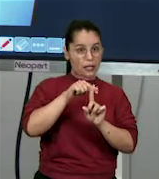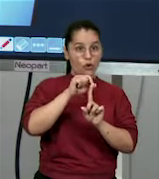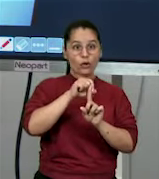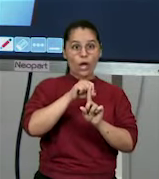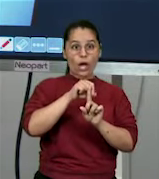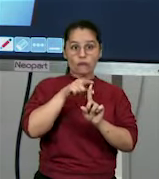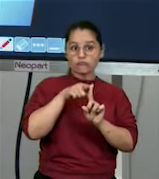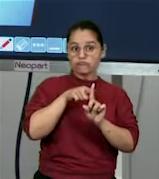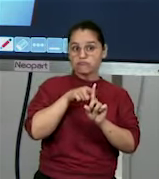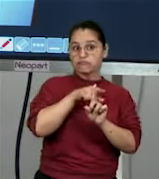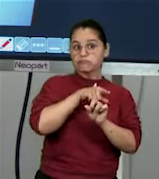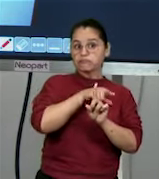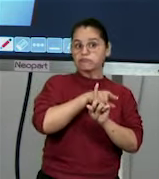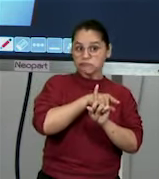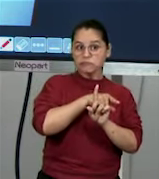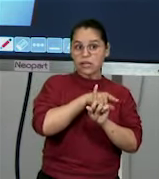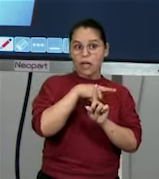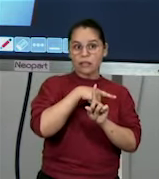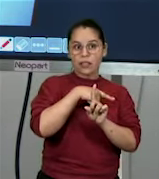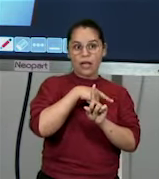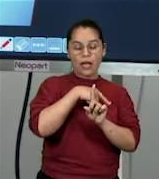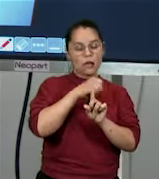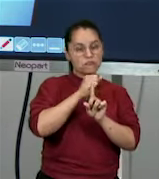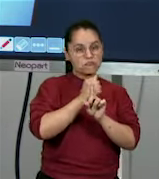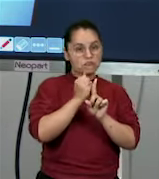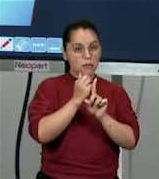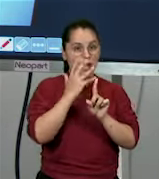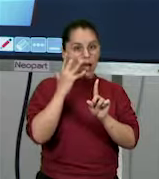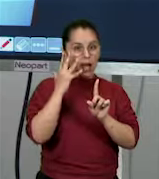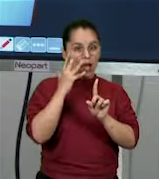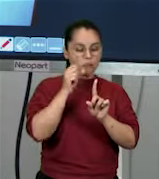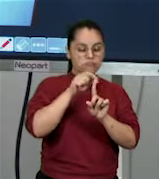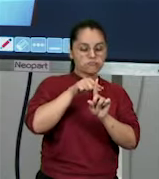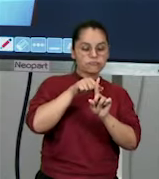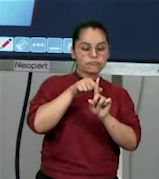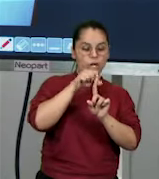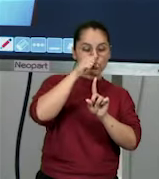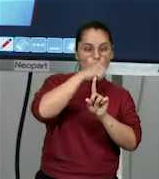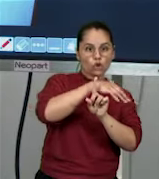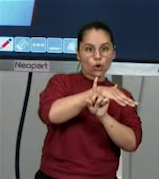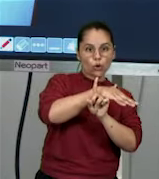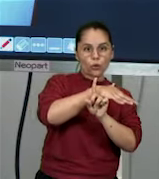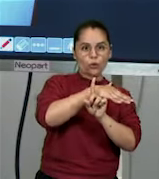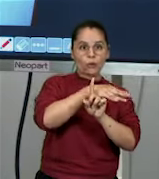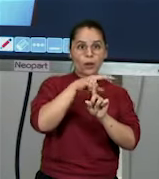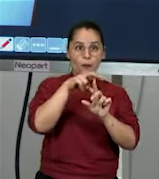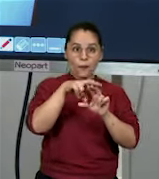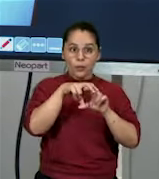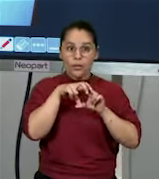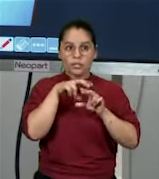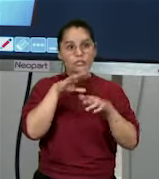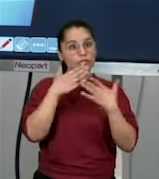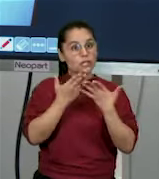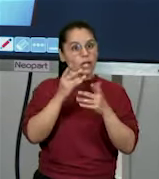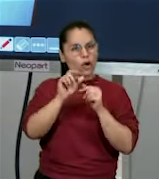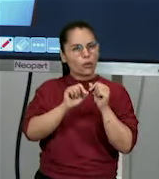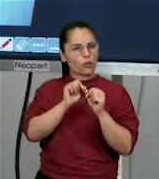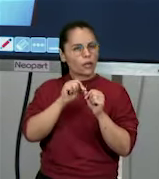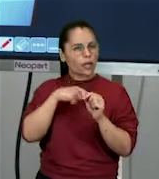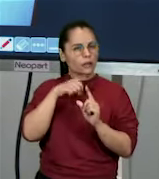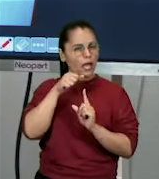isso o lado esquerdo do personagem é iluminado e o lado direito ele tem sombras. E a sombra então tem a